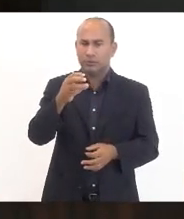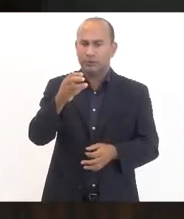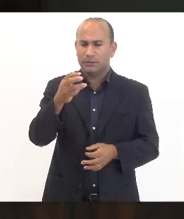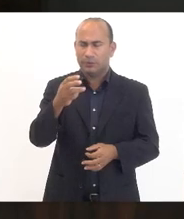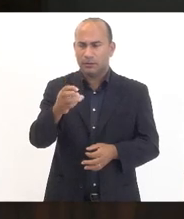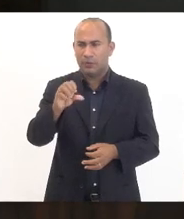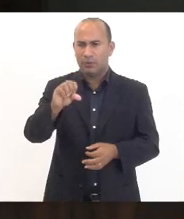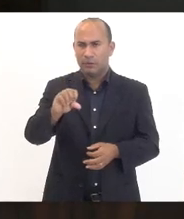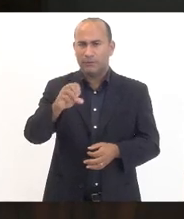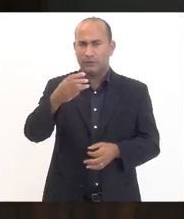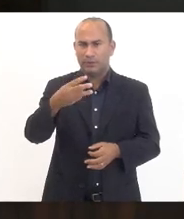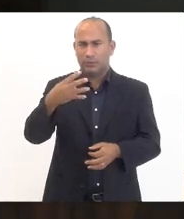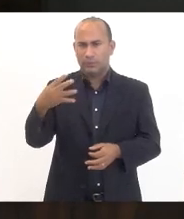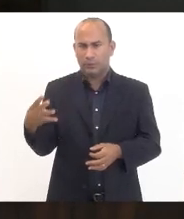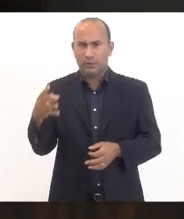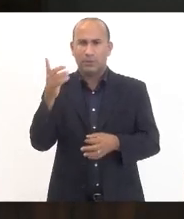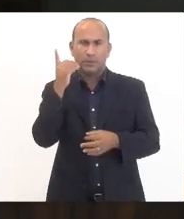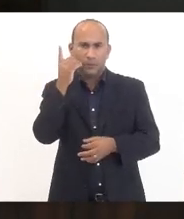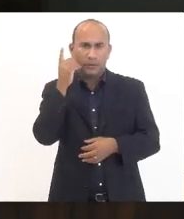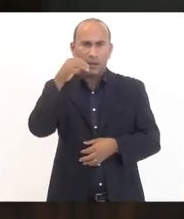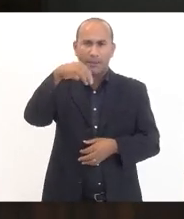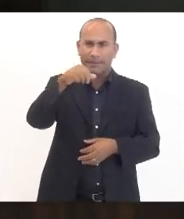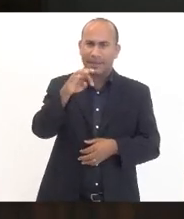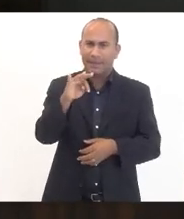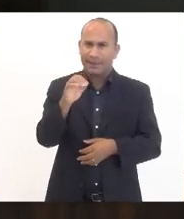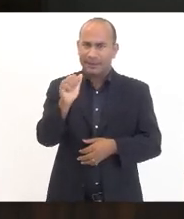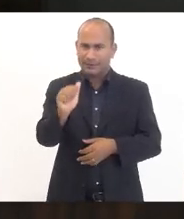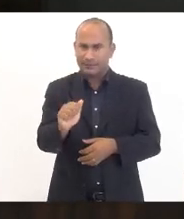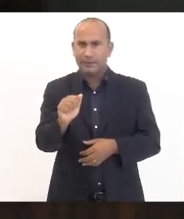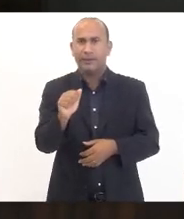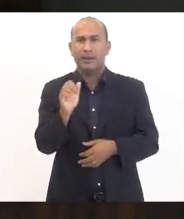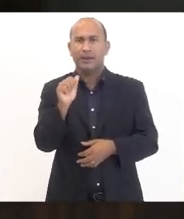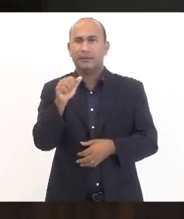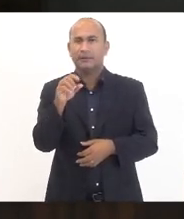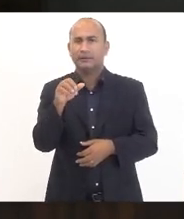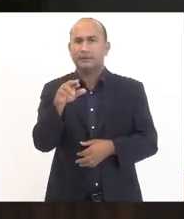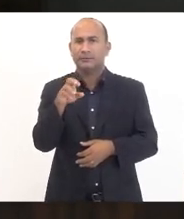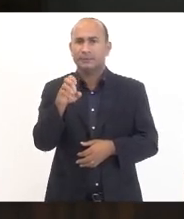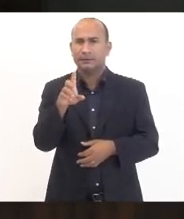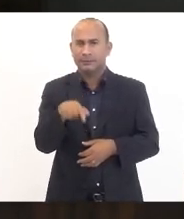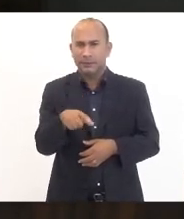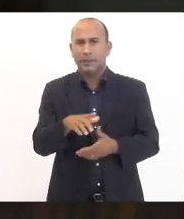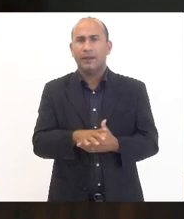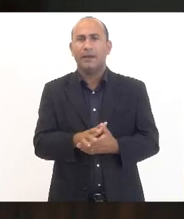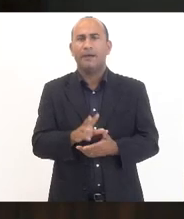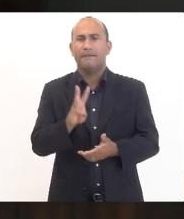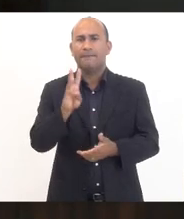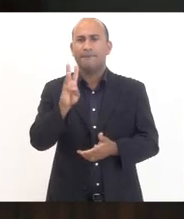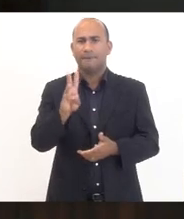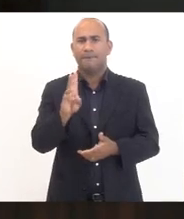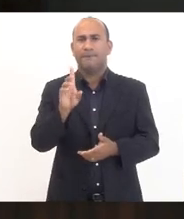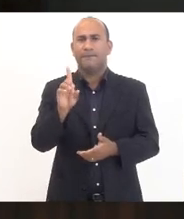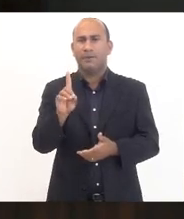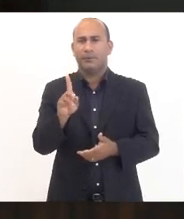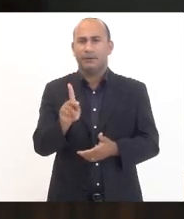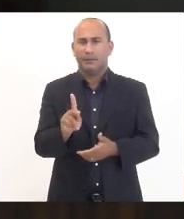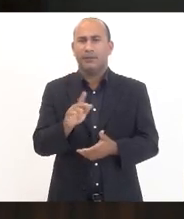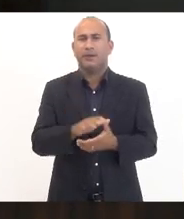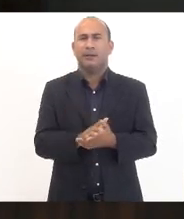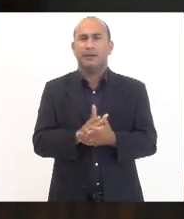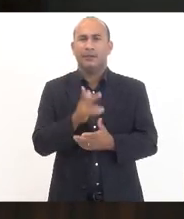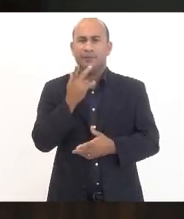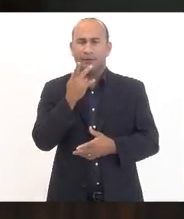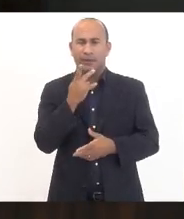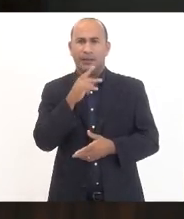3934 de 2021, de autoria dos deputados Marta Rocha, André Siciliano, Rubens Bontempo e Valdec Carneiro, que concede renda mínima emergencial